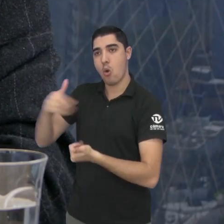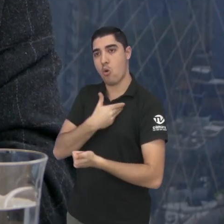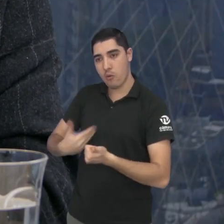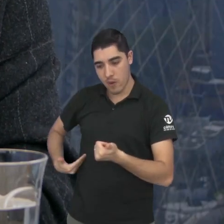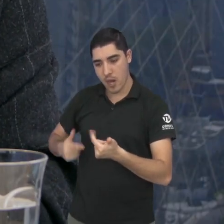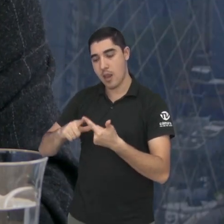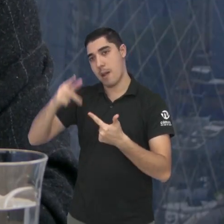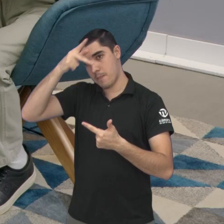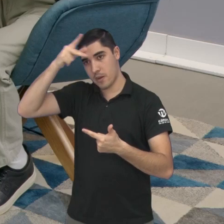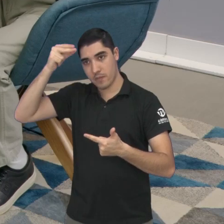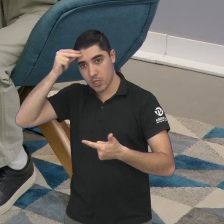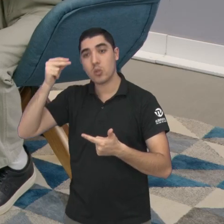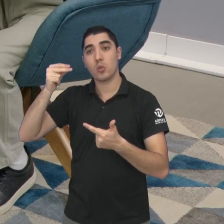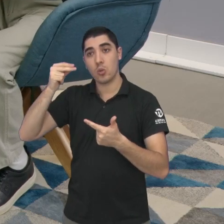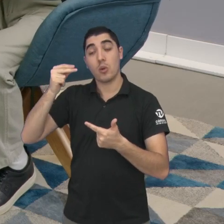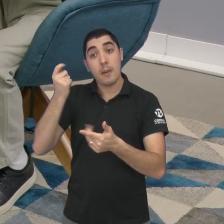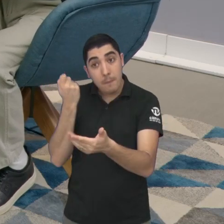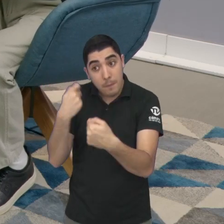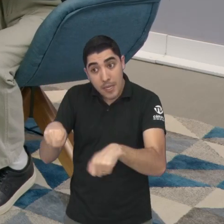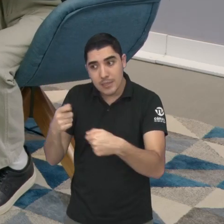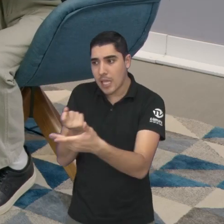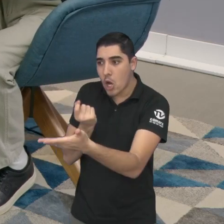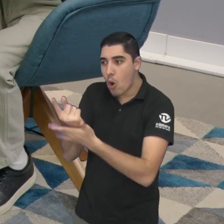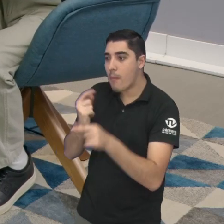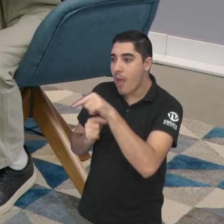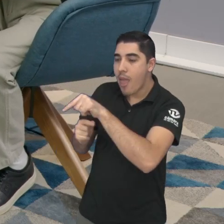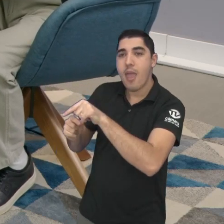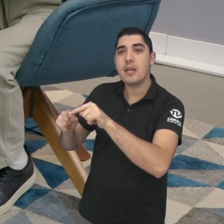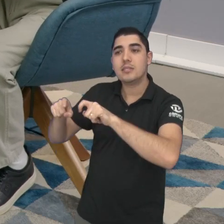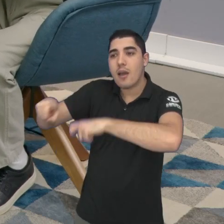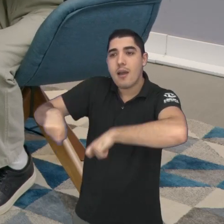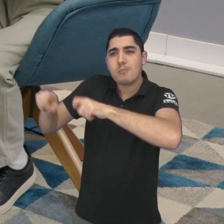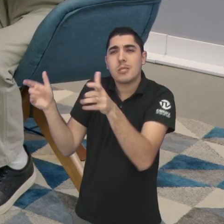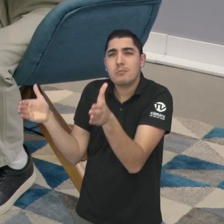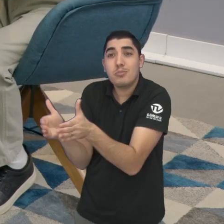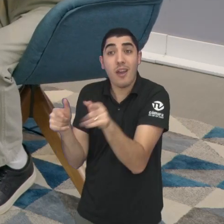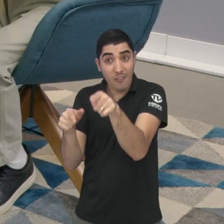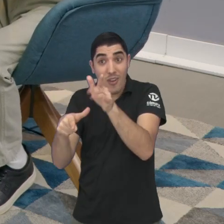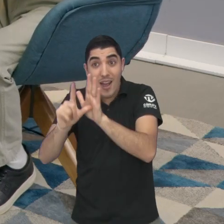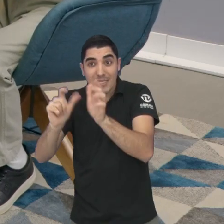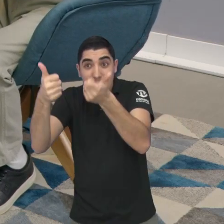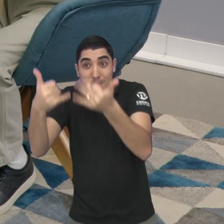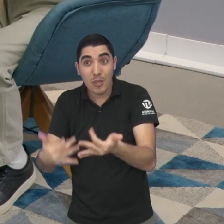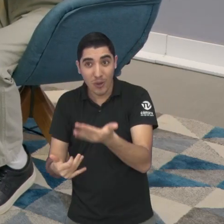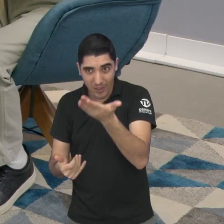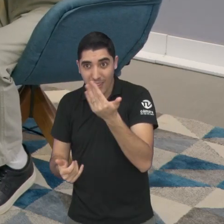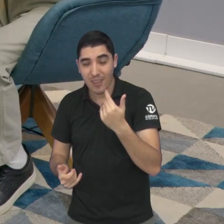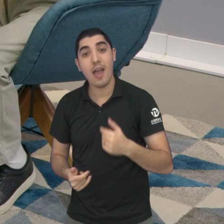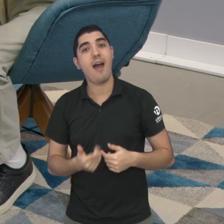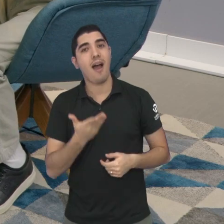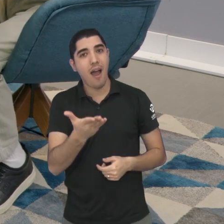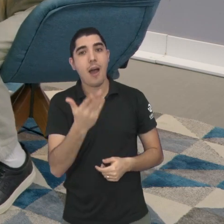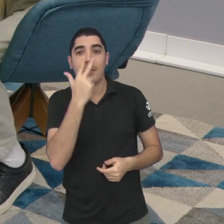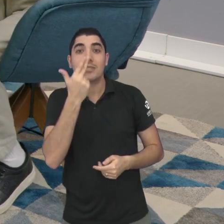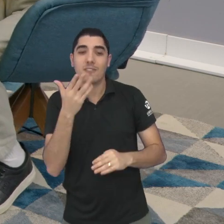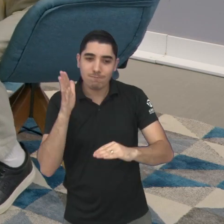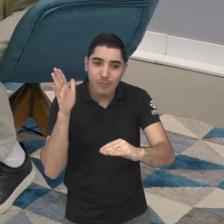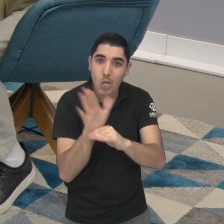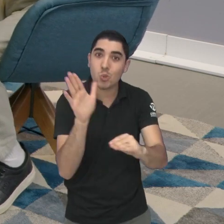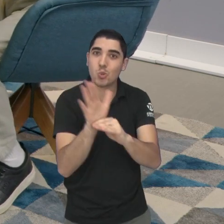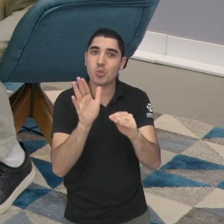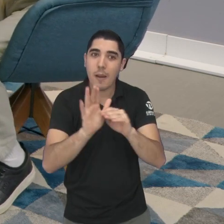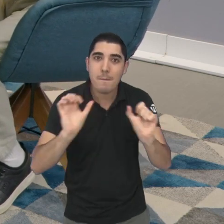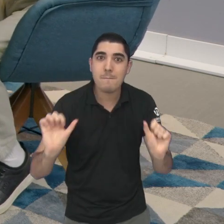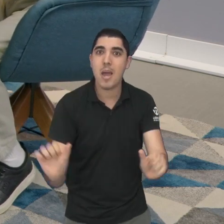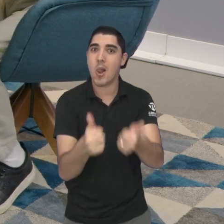prefeitura, comprar desses rurais que nós falamos, das familiares, entende? Então, fortalecer, né? As pessoas, fortalecer da